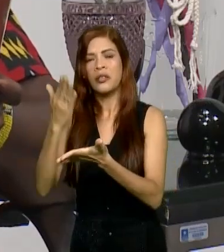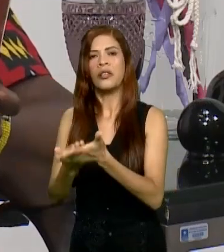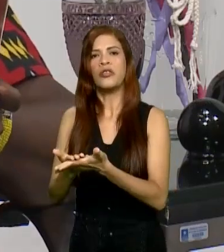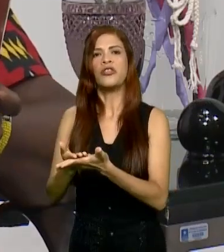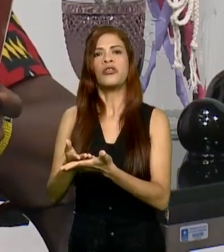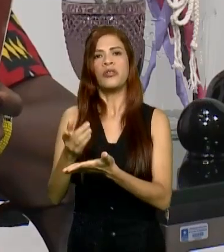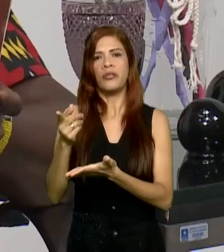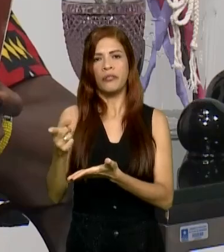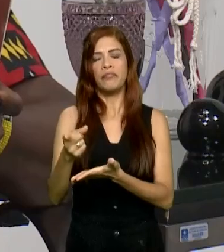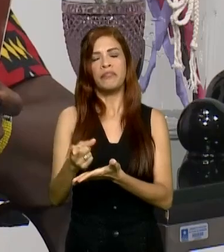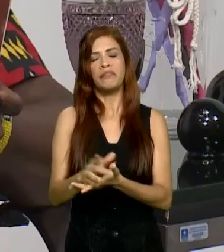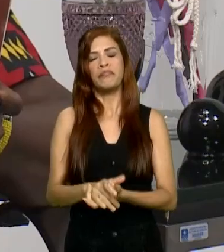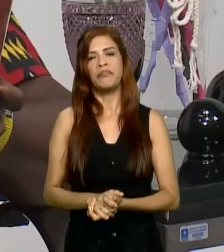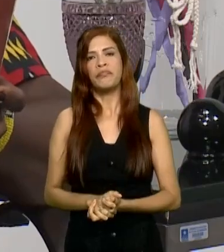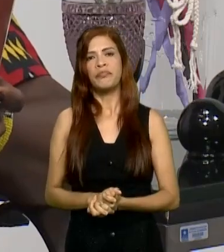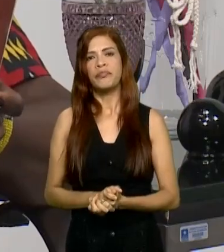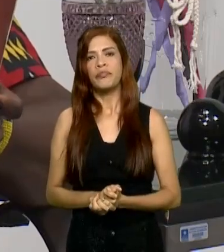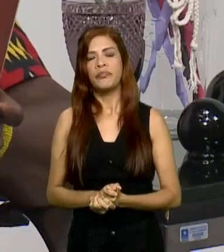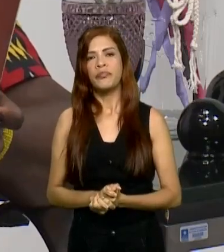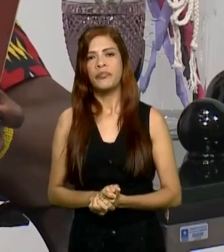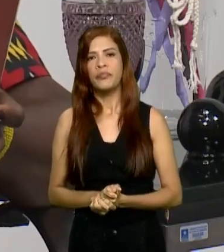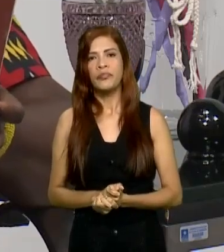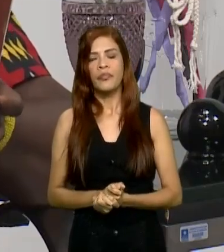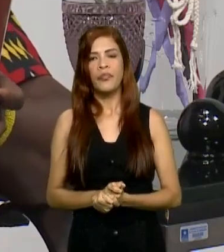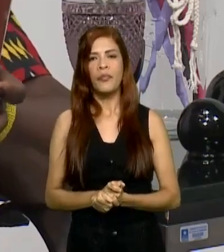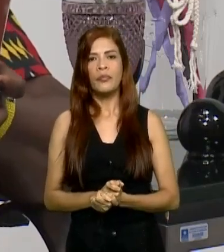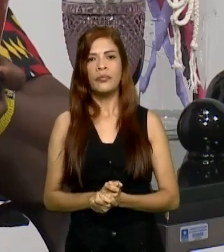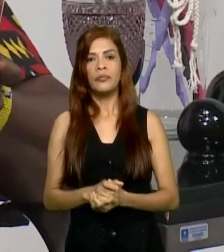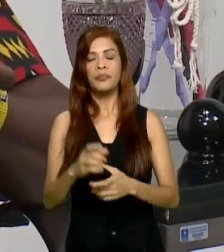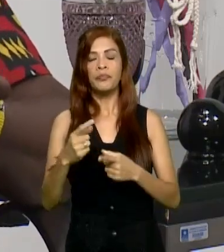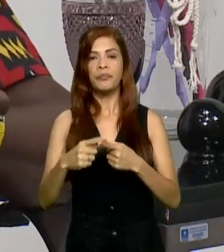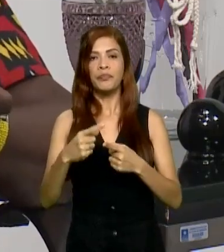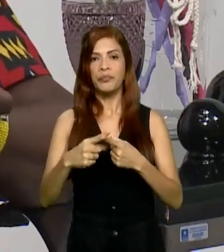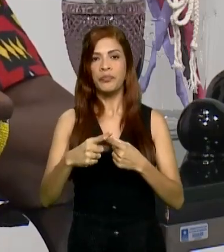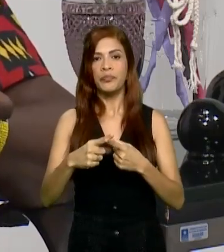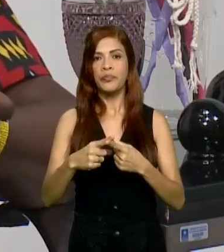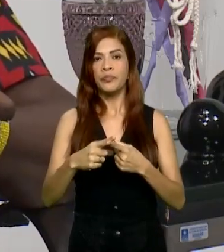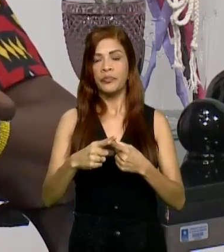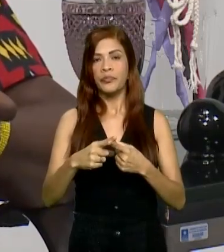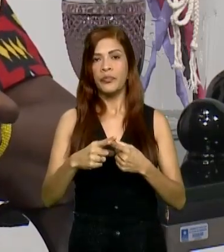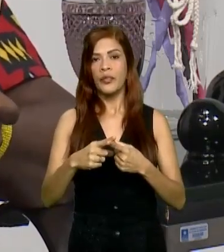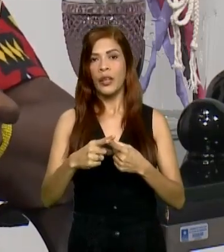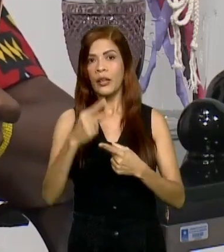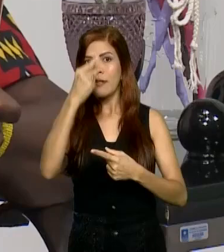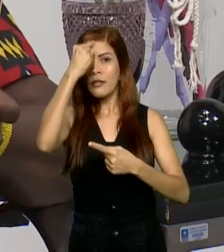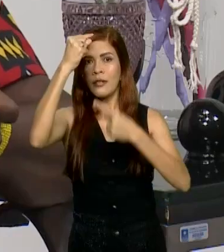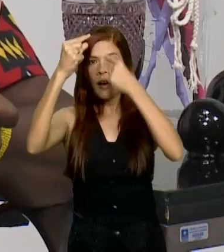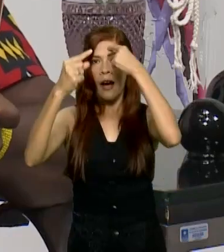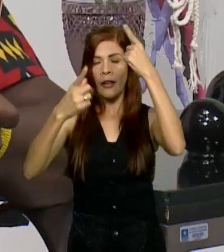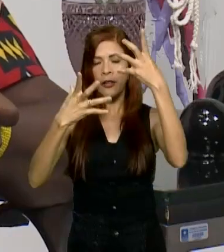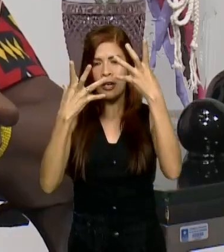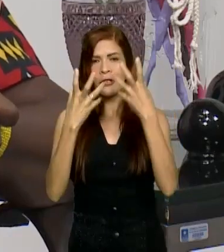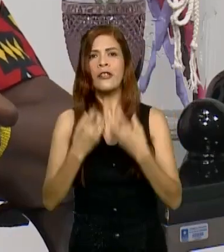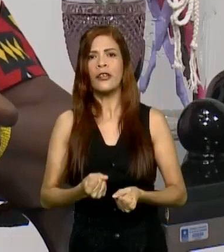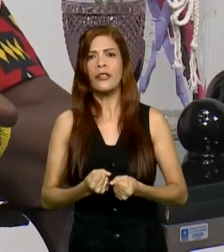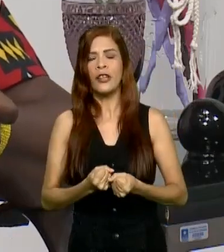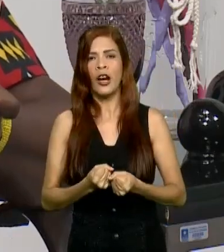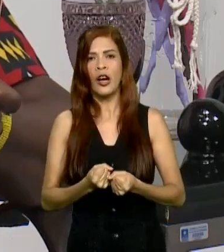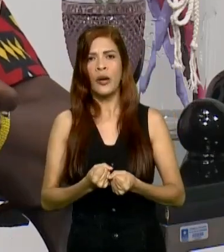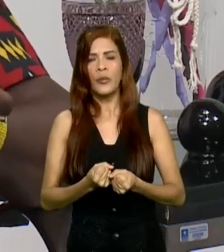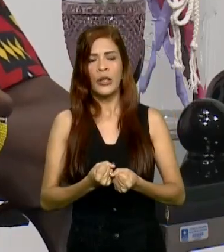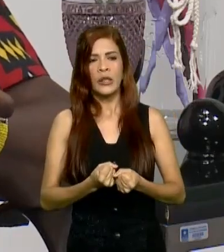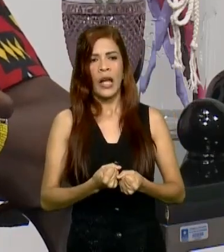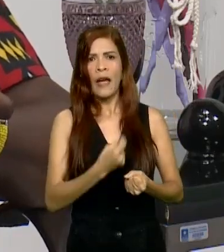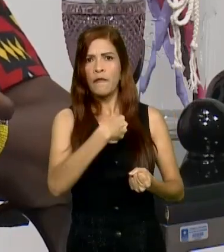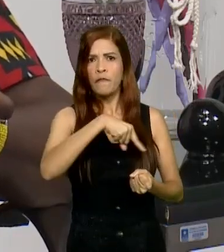Porque quando a Kaizen lançou a ideia e nós aceitamos desafios e fomos para as